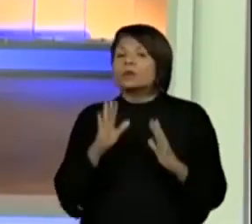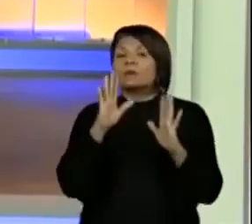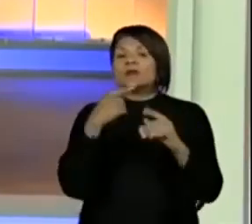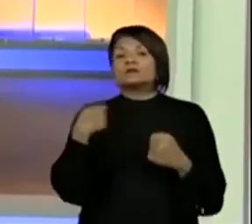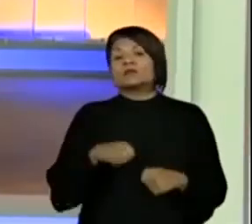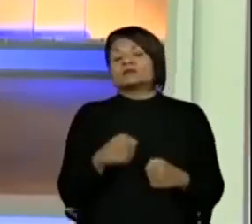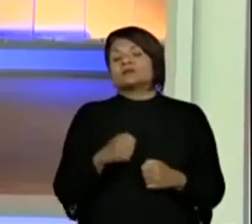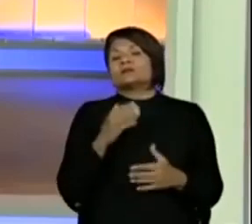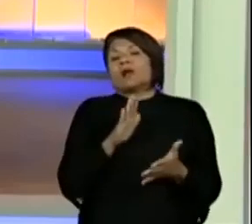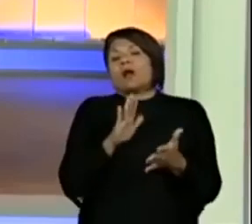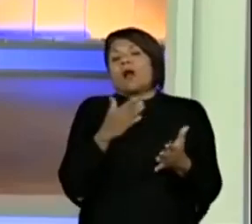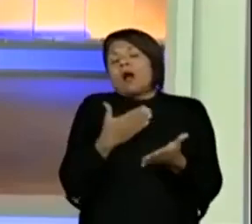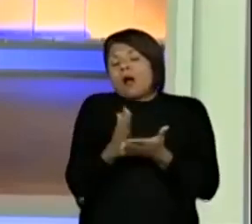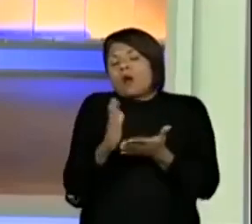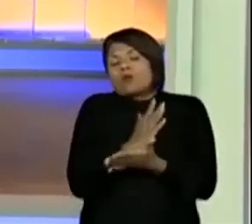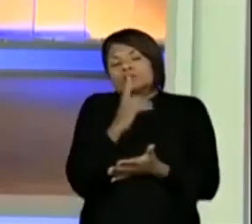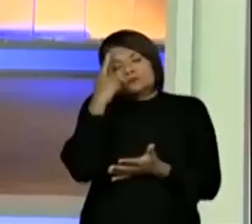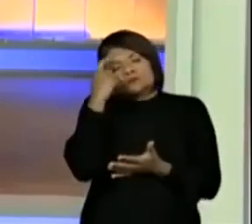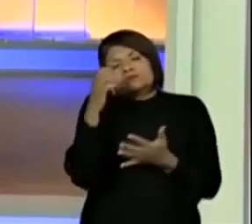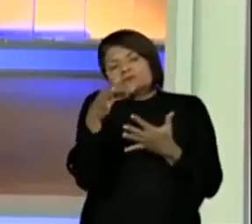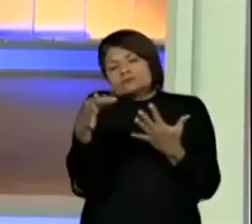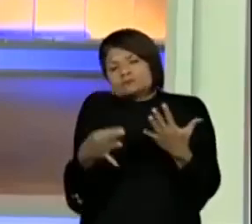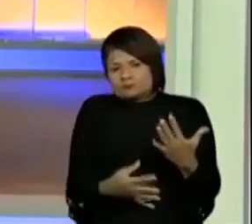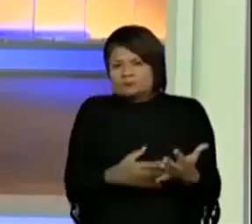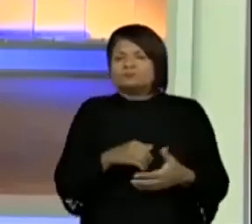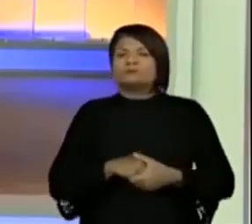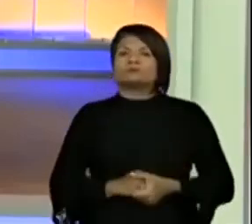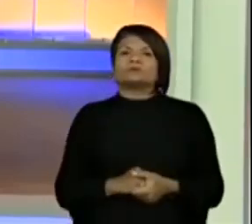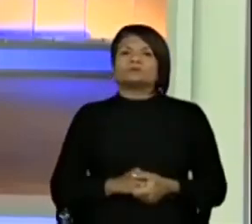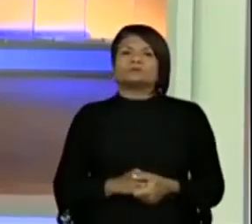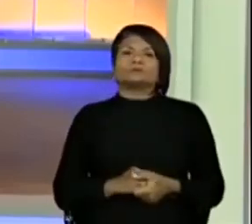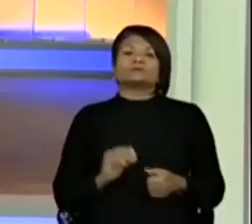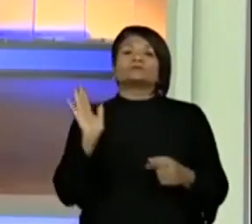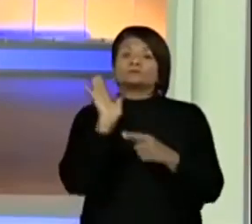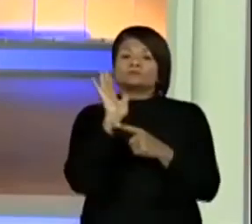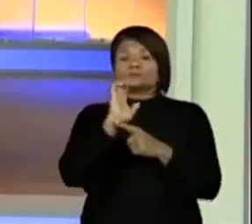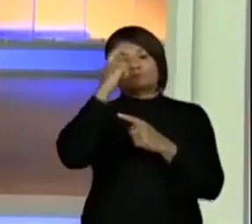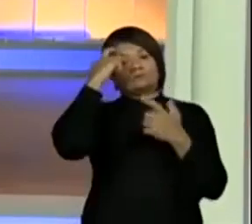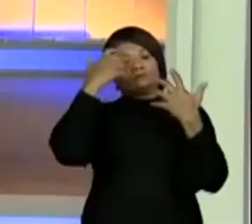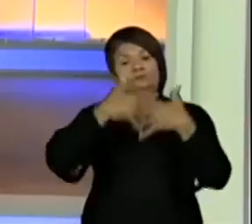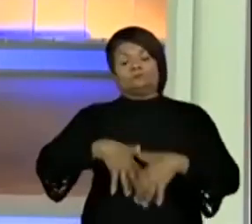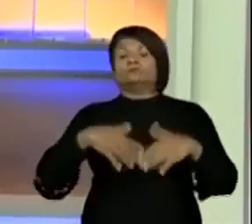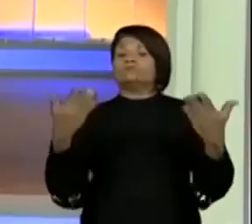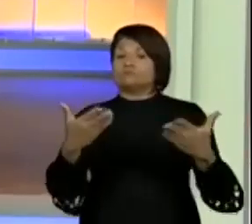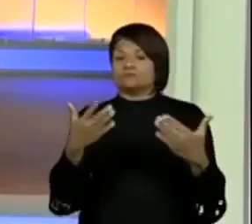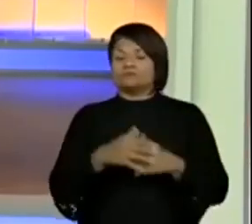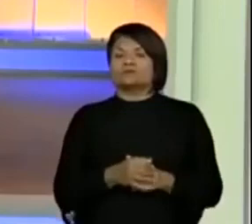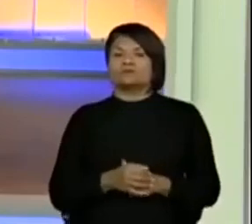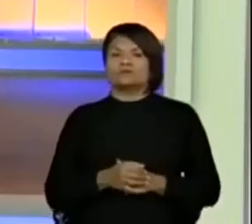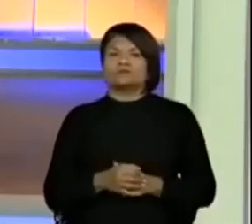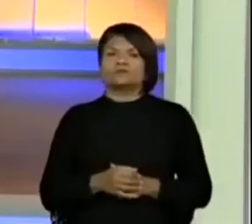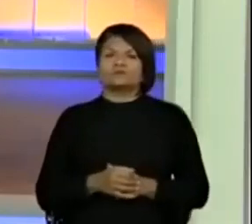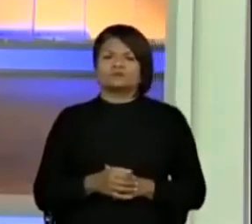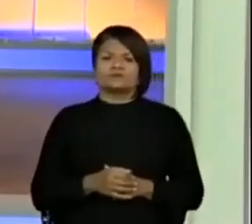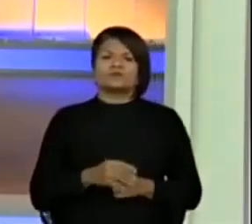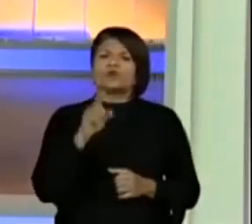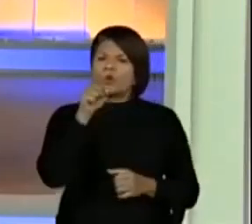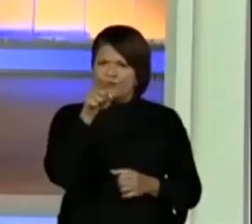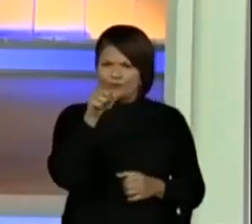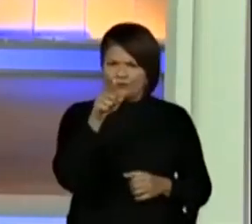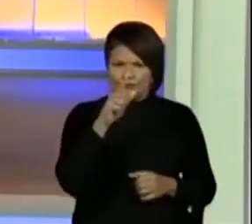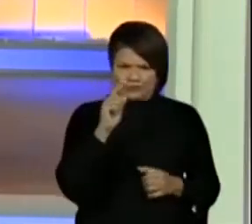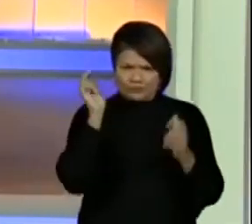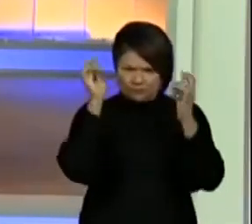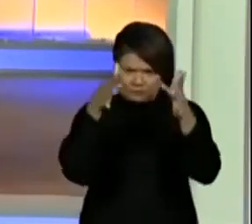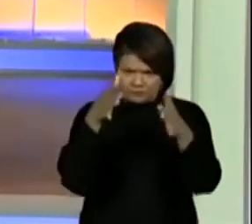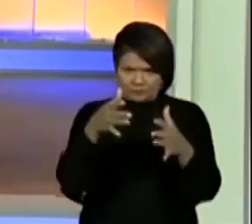critérios. Bom, vamos ver aqui, para te ajudar na reflexão de hoje. Tá com seu material aí?